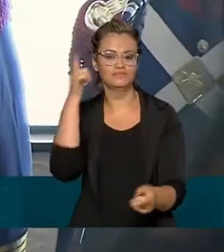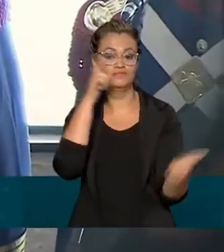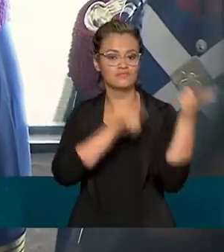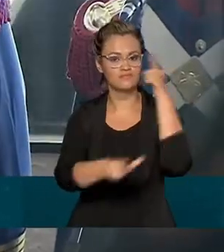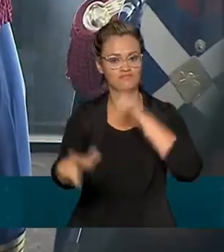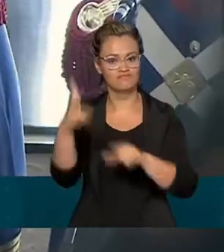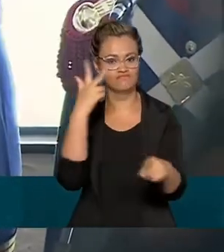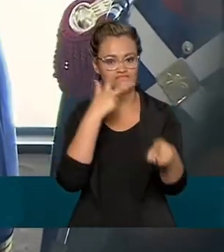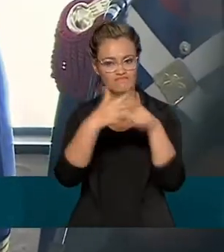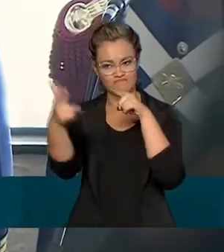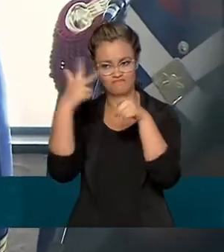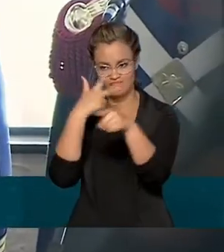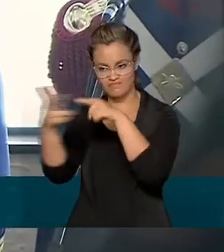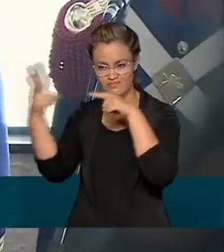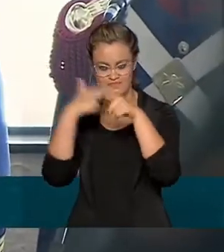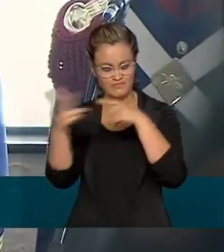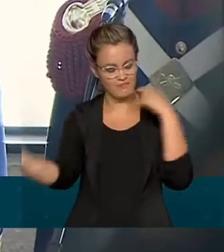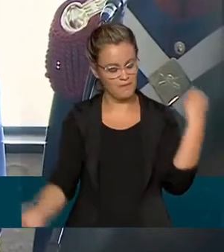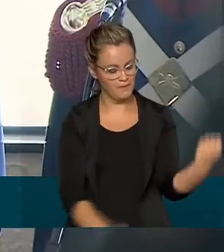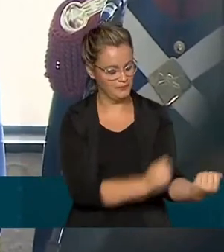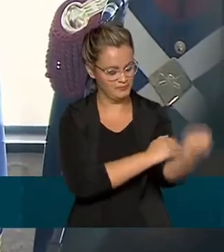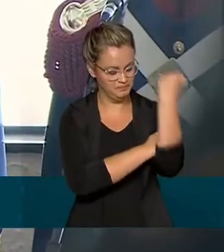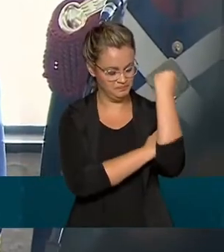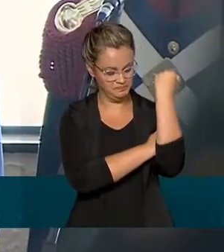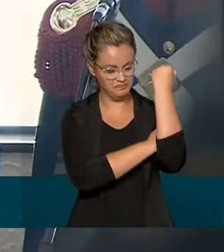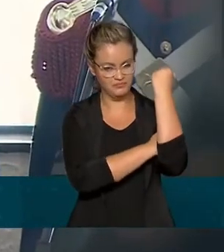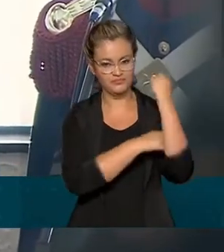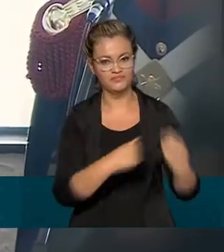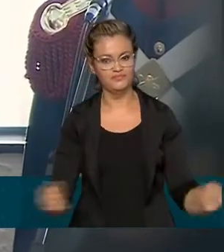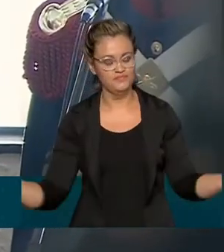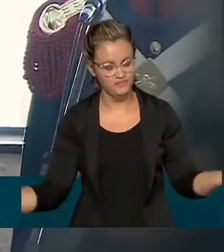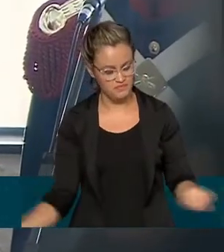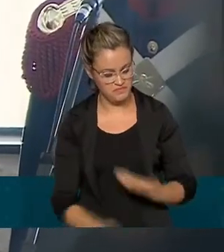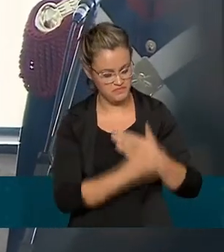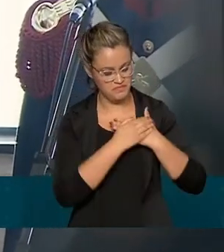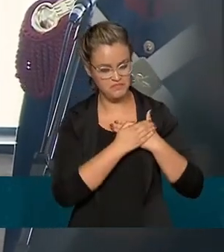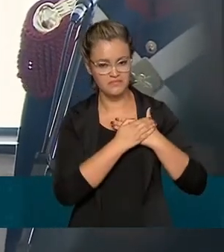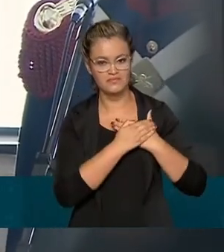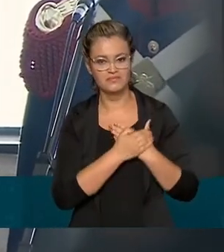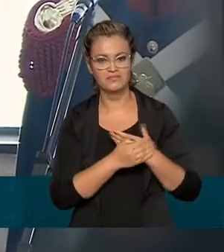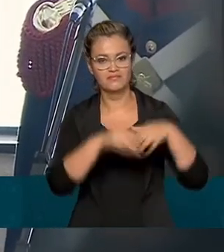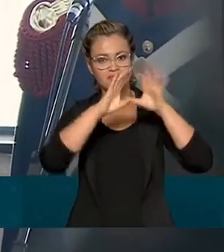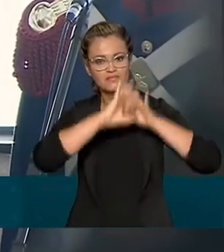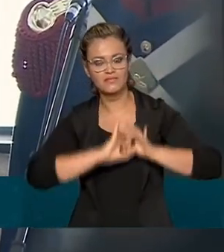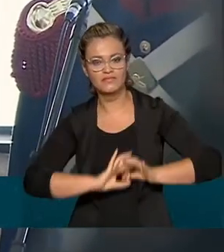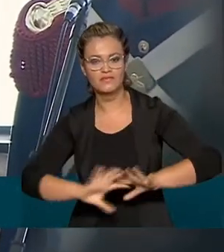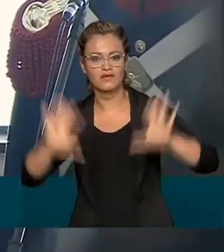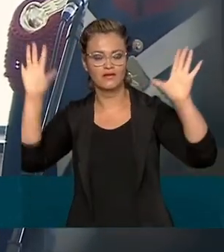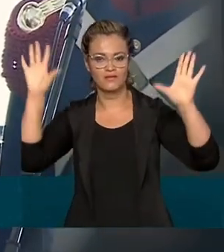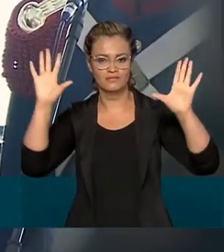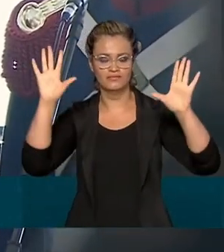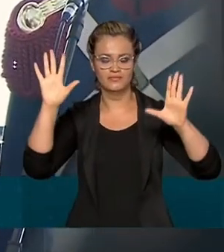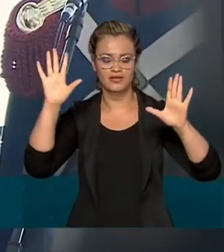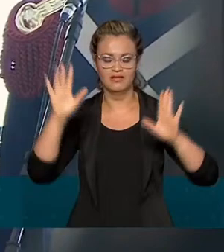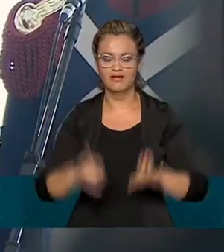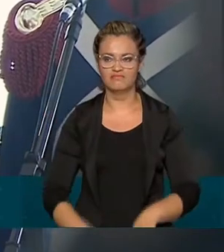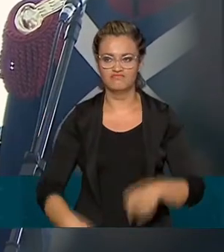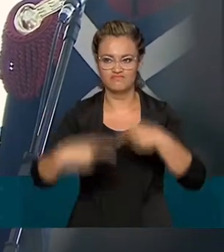igualdade conseguimos conquistar com braço forte, em teu seio,